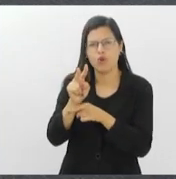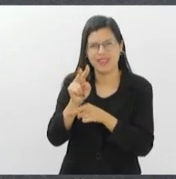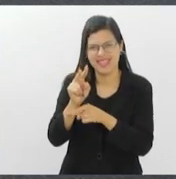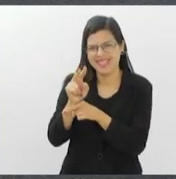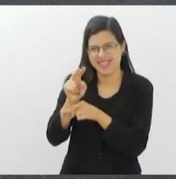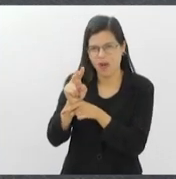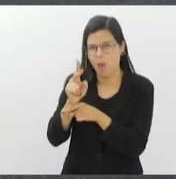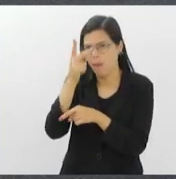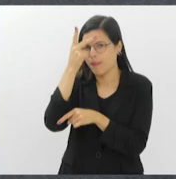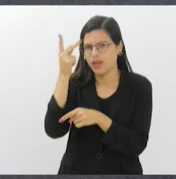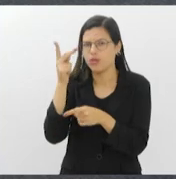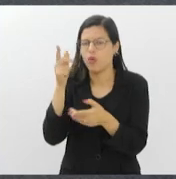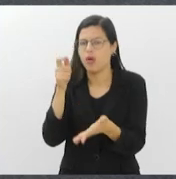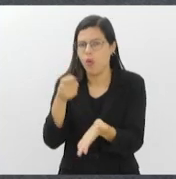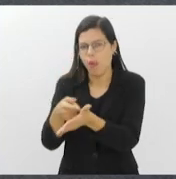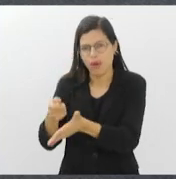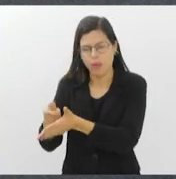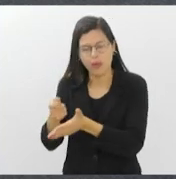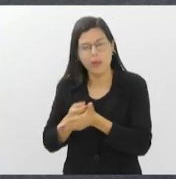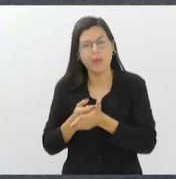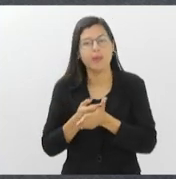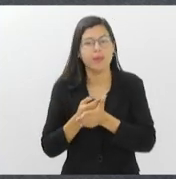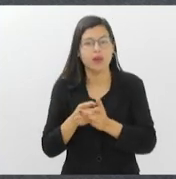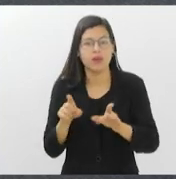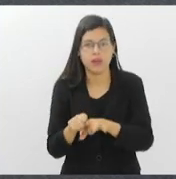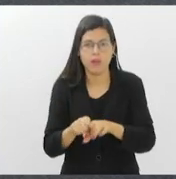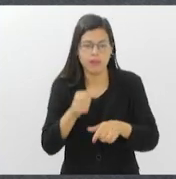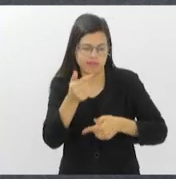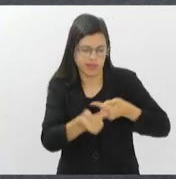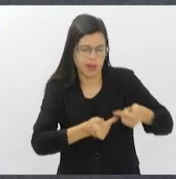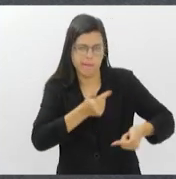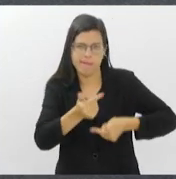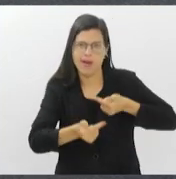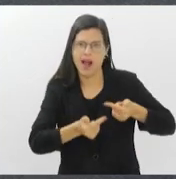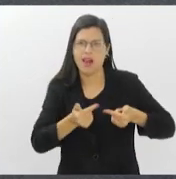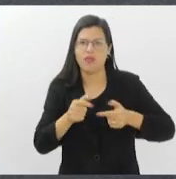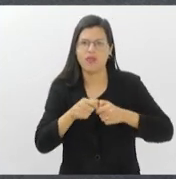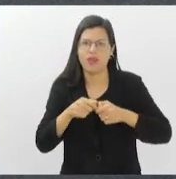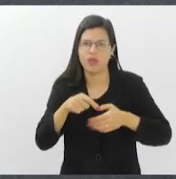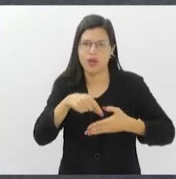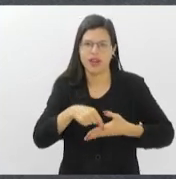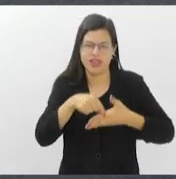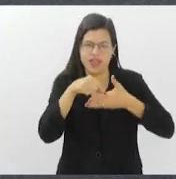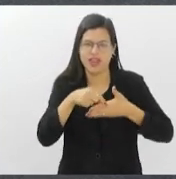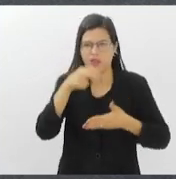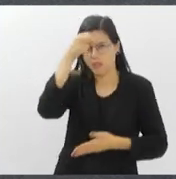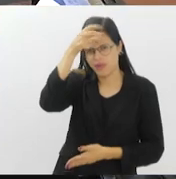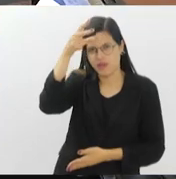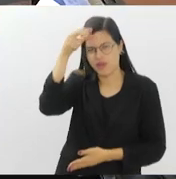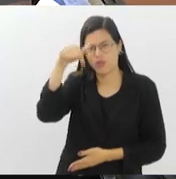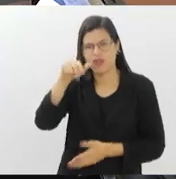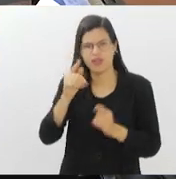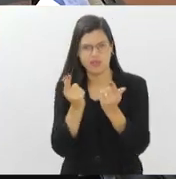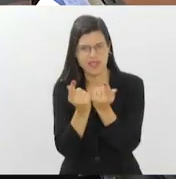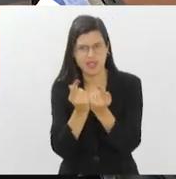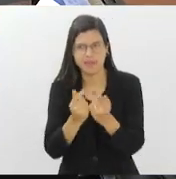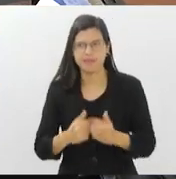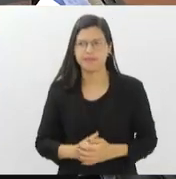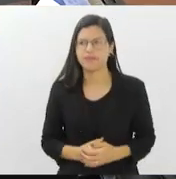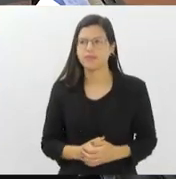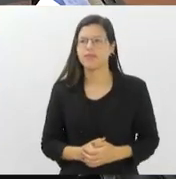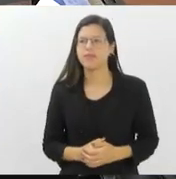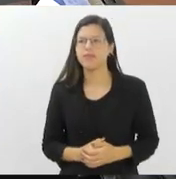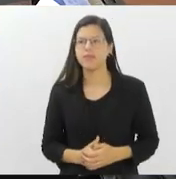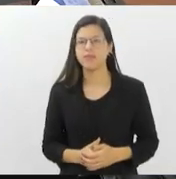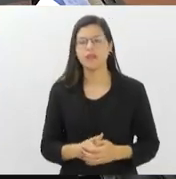aos consumidores fluminenses, mas também pelo trabalho que ele tem feito à frente do município de Magé. Obrigado. Senhora Presidente,